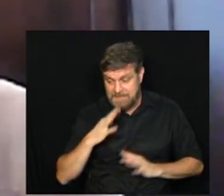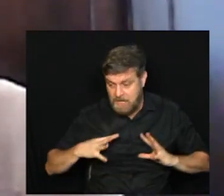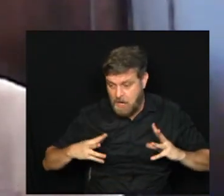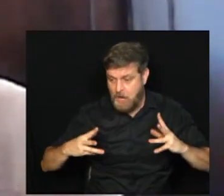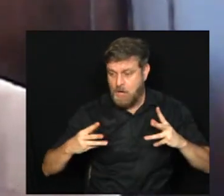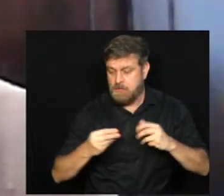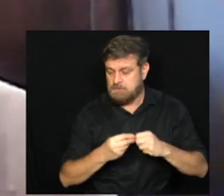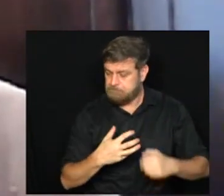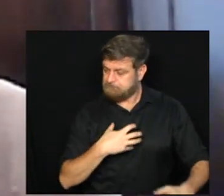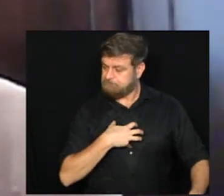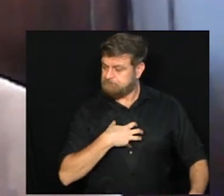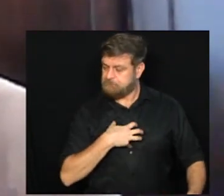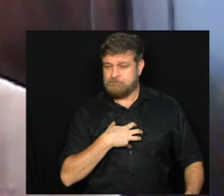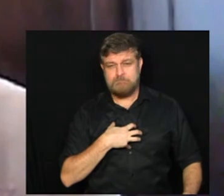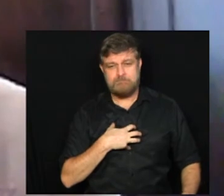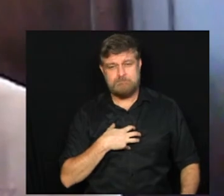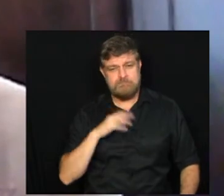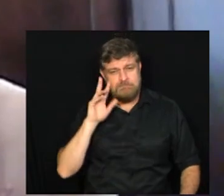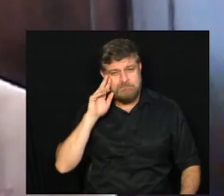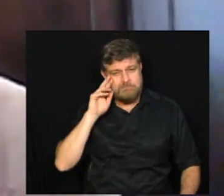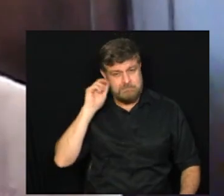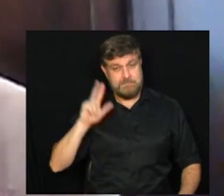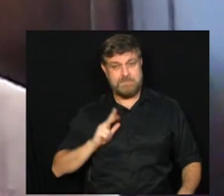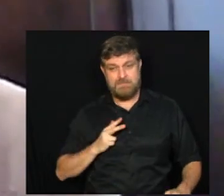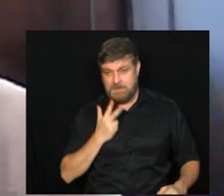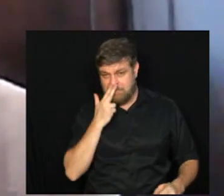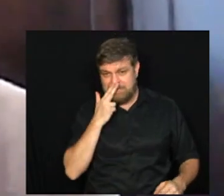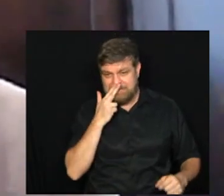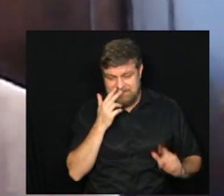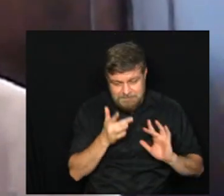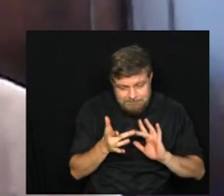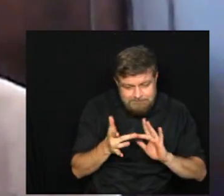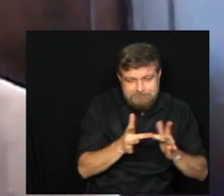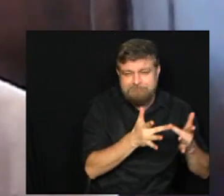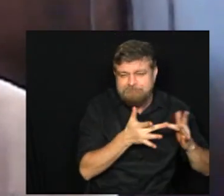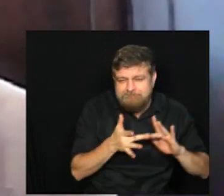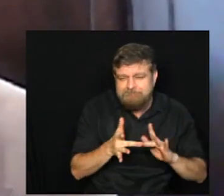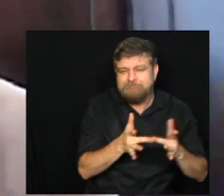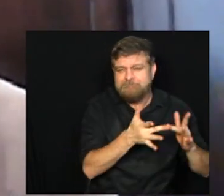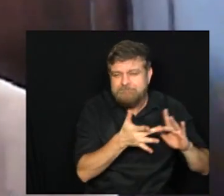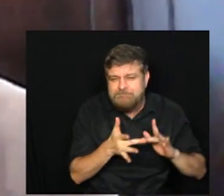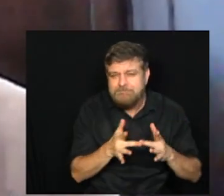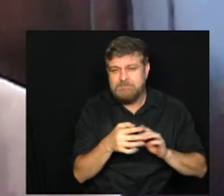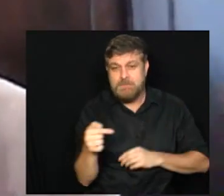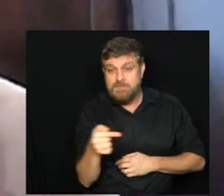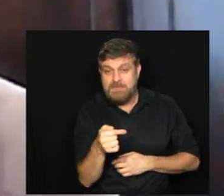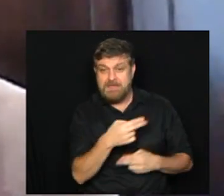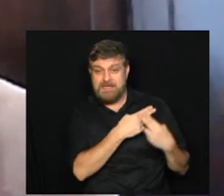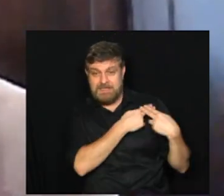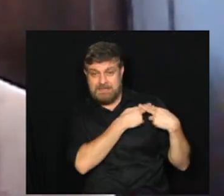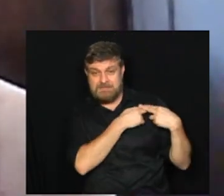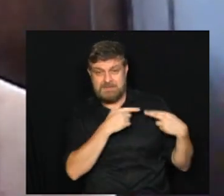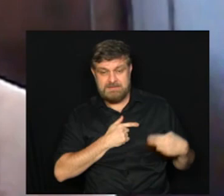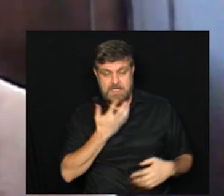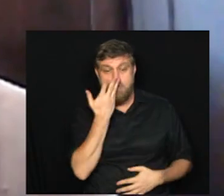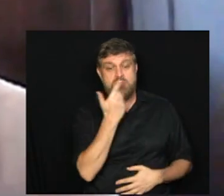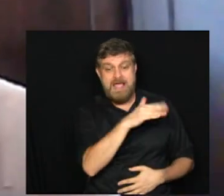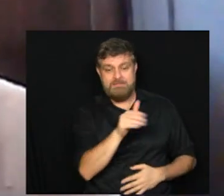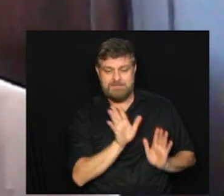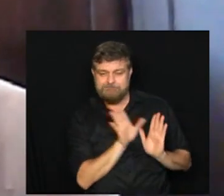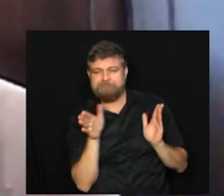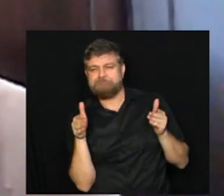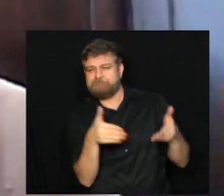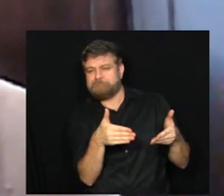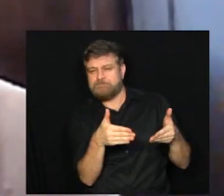começou como se fosse uma orquestra, né, com um regente ali, que era, na verdade, essa visão da primeira infância,